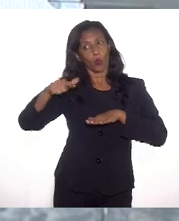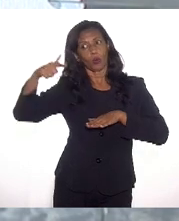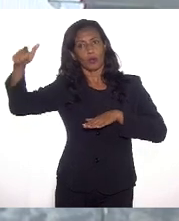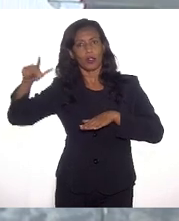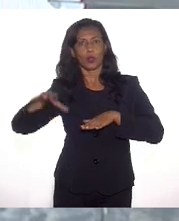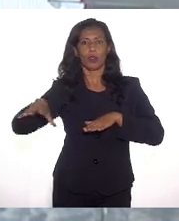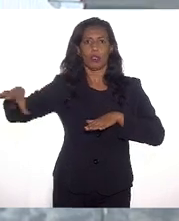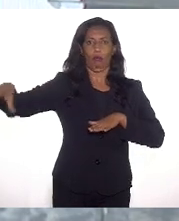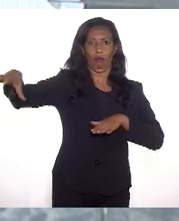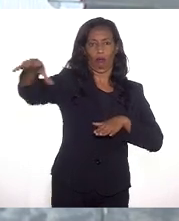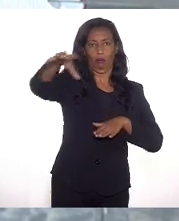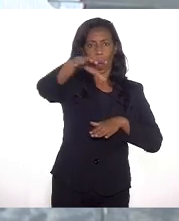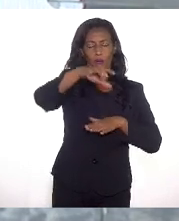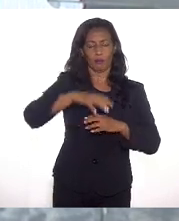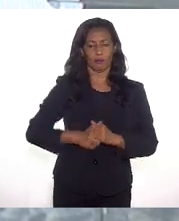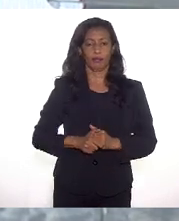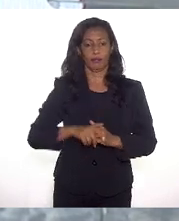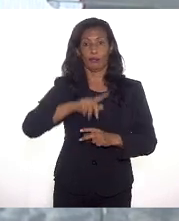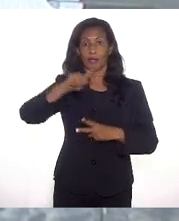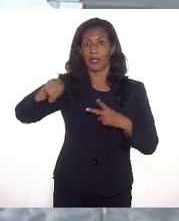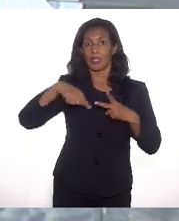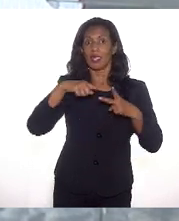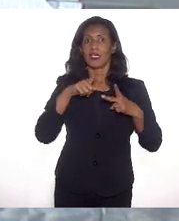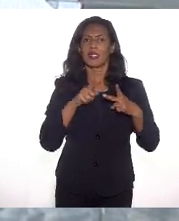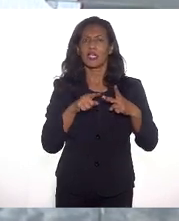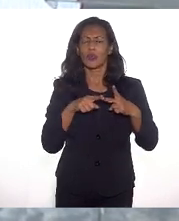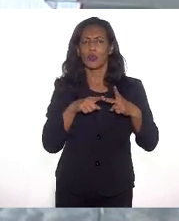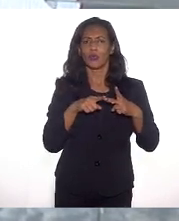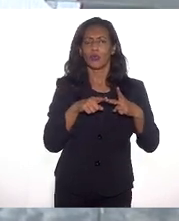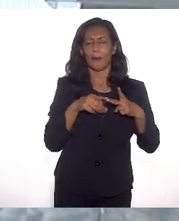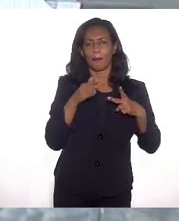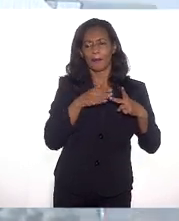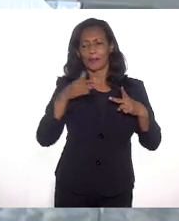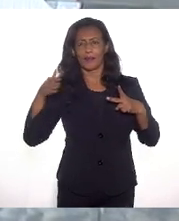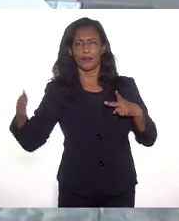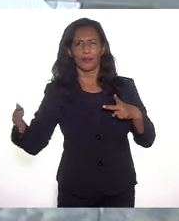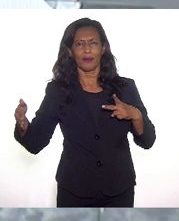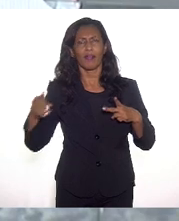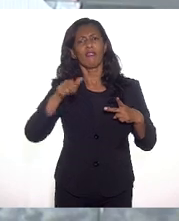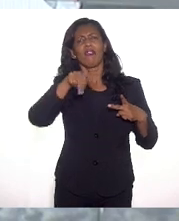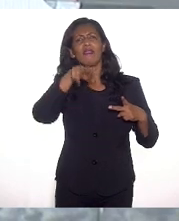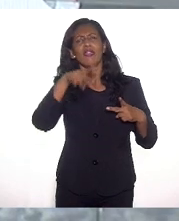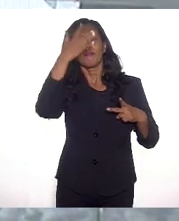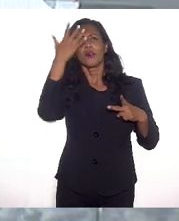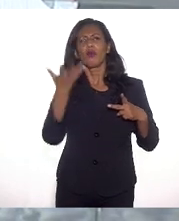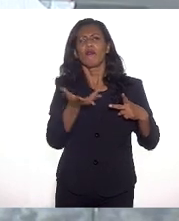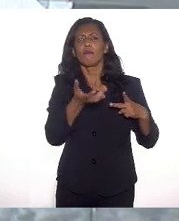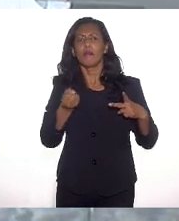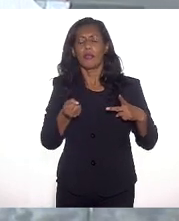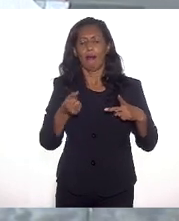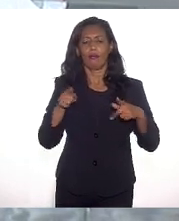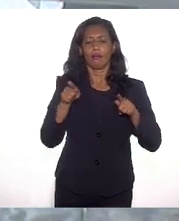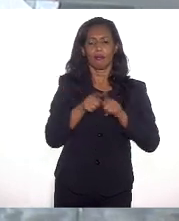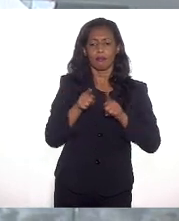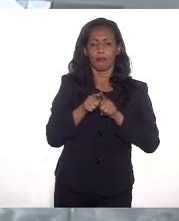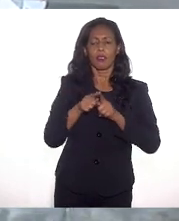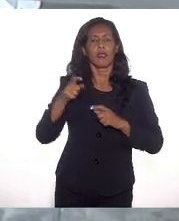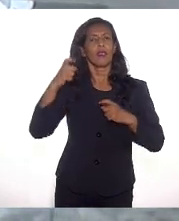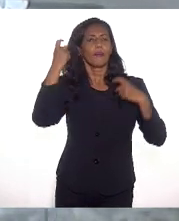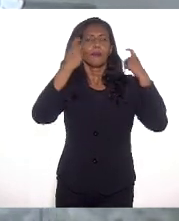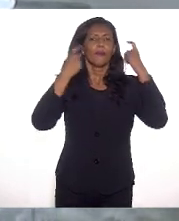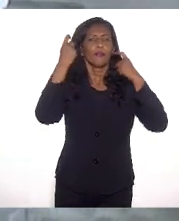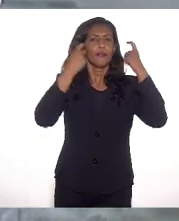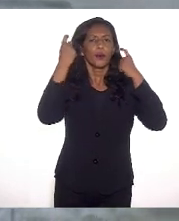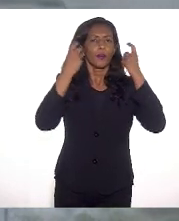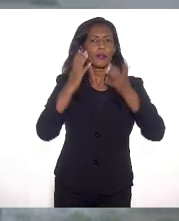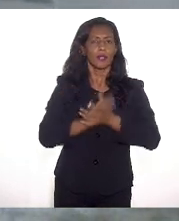fase, quem são as pessoas da segunda fase, André? Que isso foi também uma preocupação sua. São as